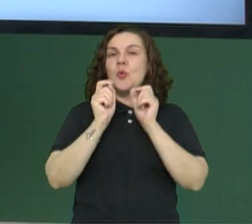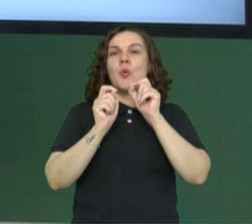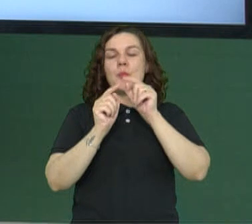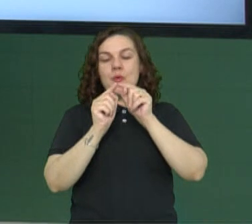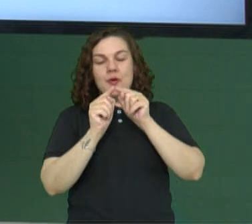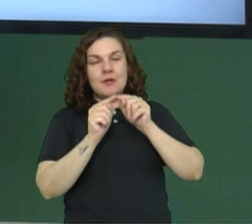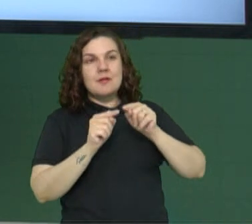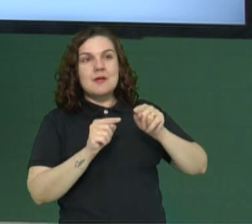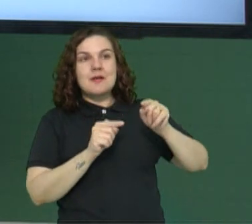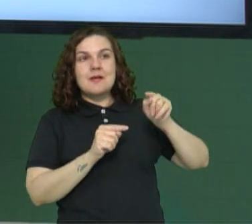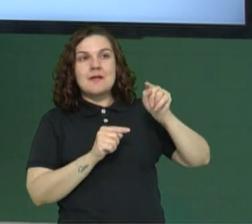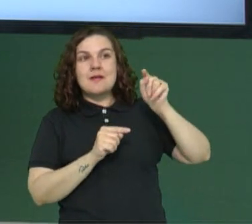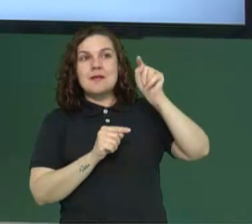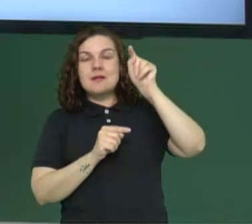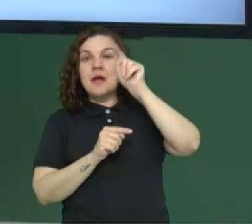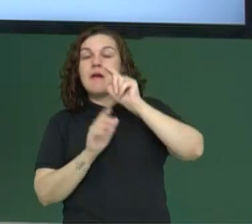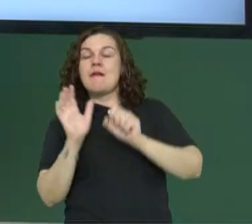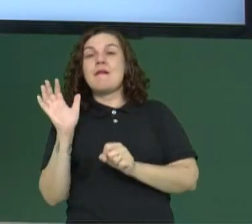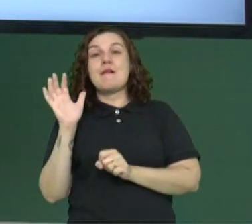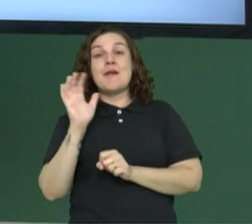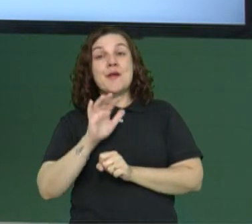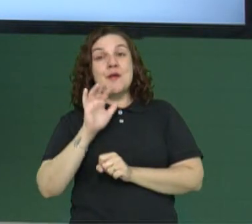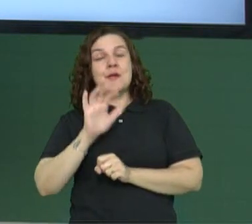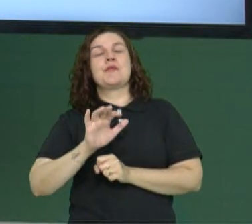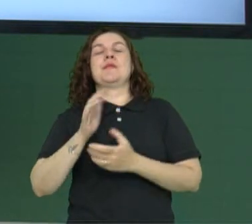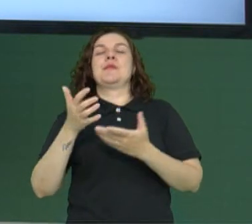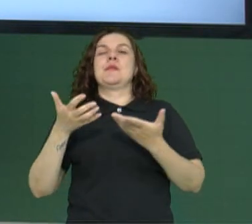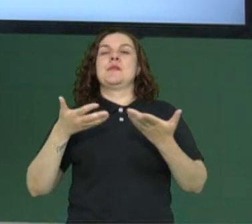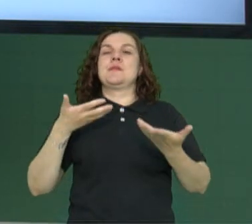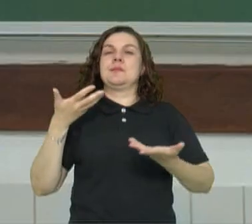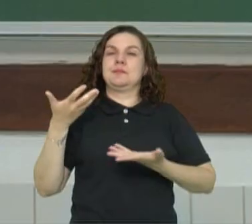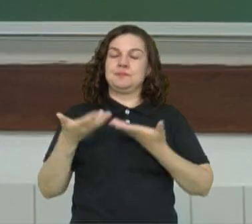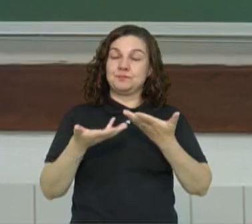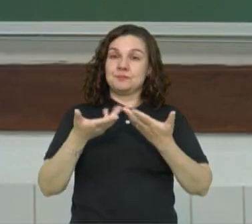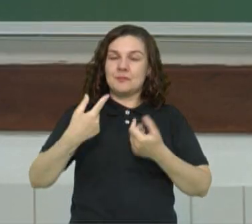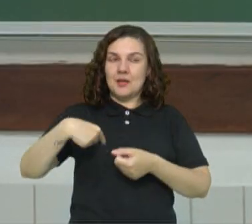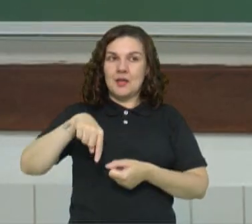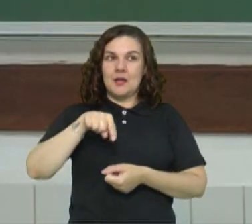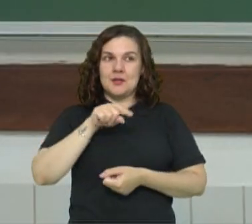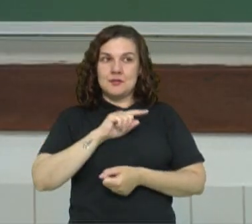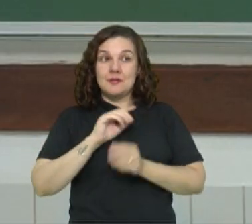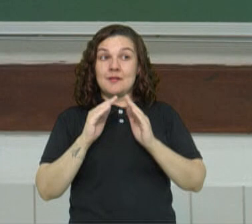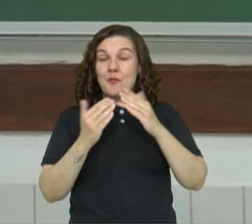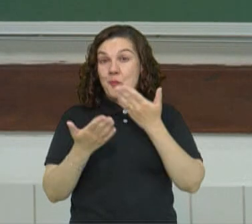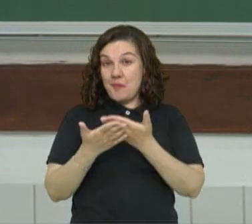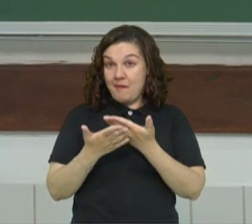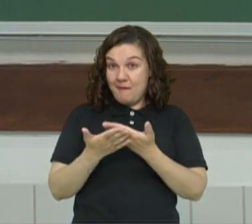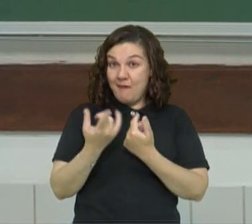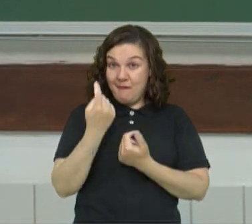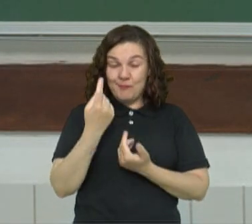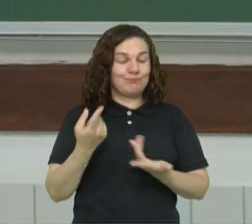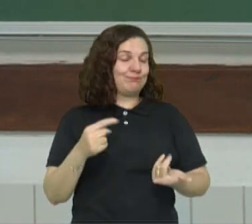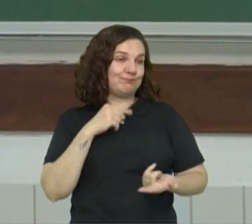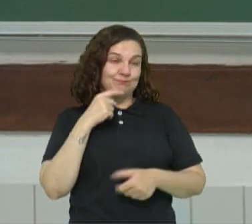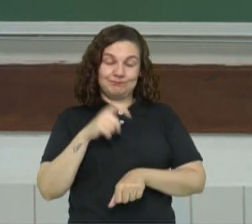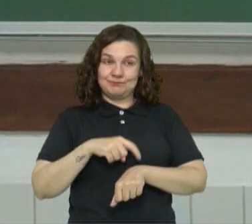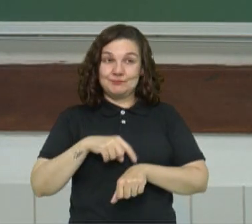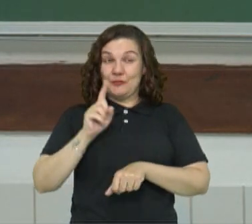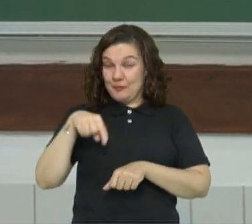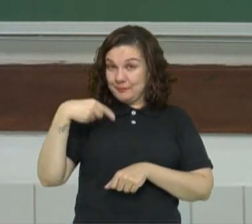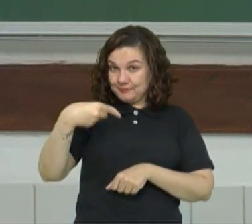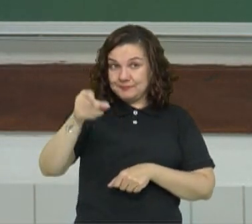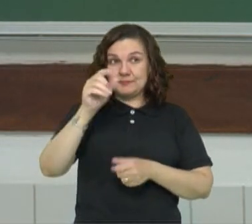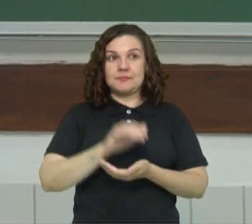segue várias influências. Para a gente trabalhar isso em uma aula não daria, né? Vamos para a nossa